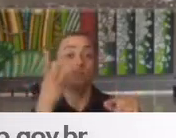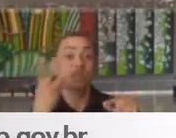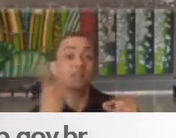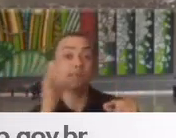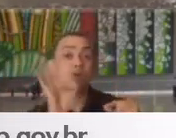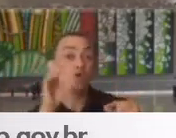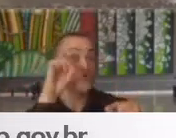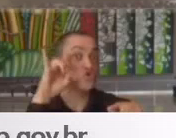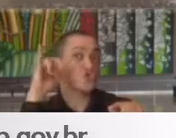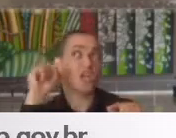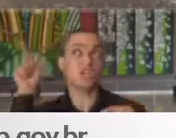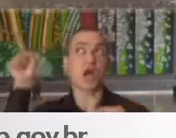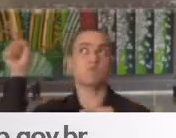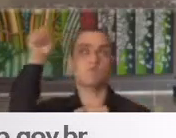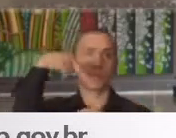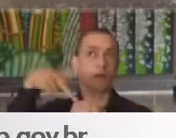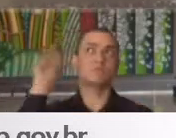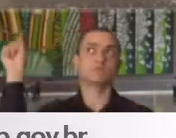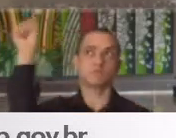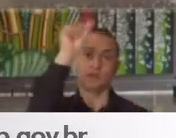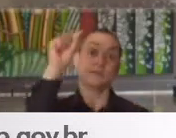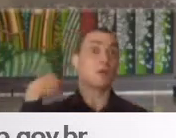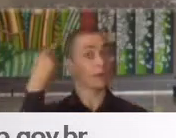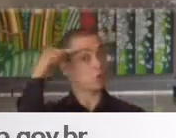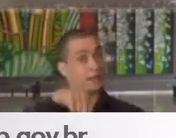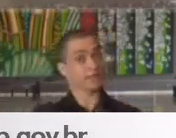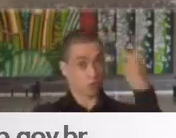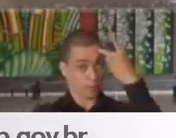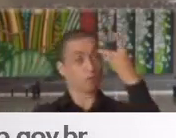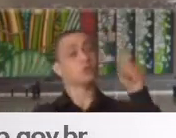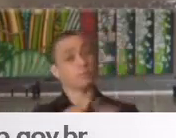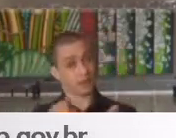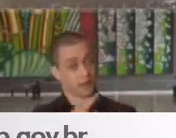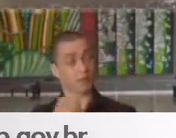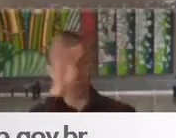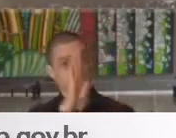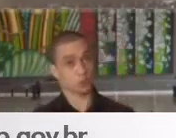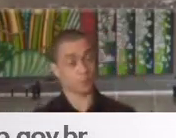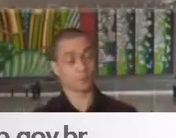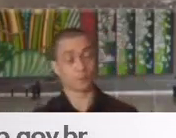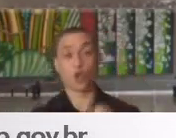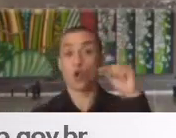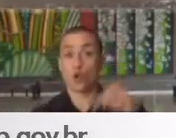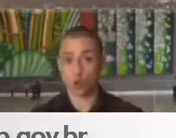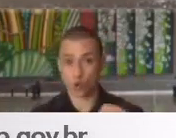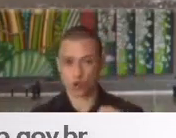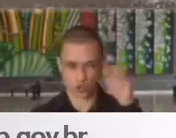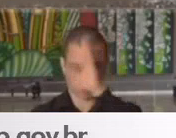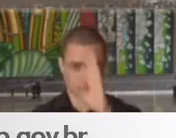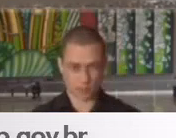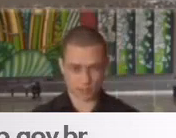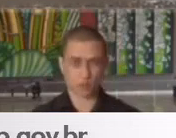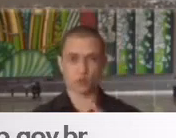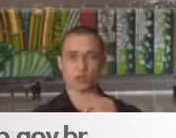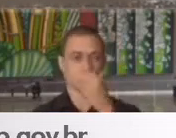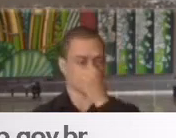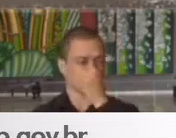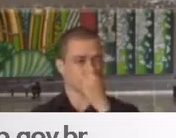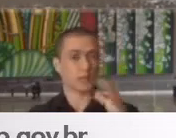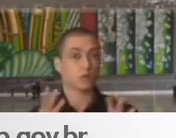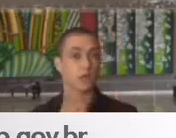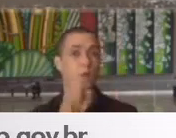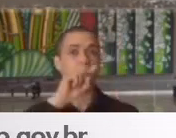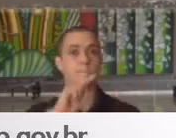que estabeleceu, então, esta curva de crescimento. Hoje, nós temos, no Brasil,